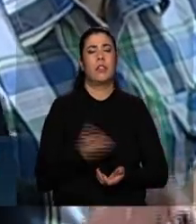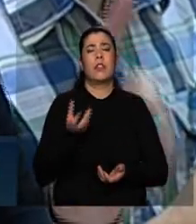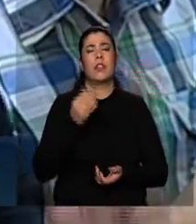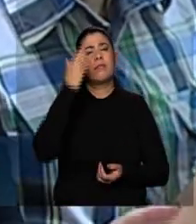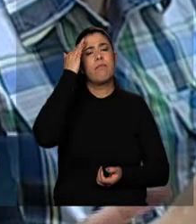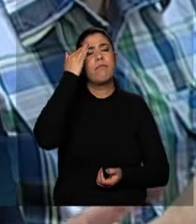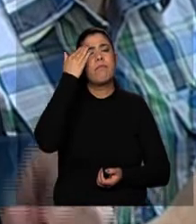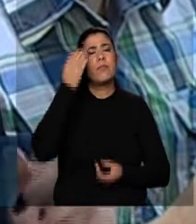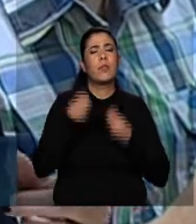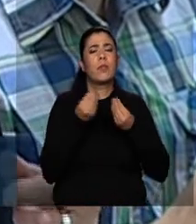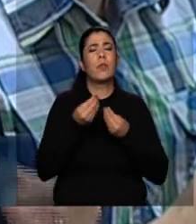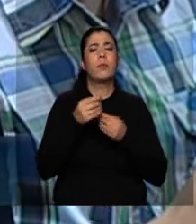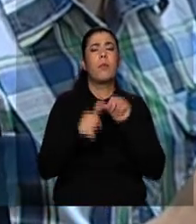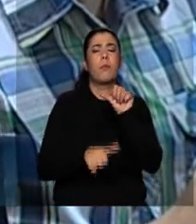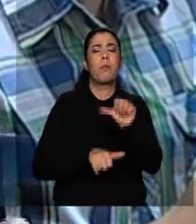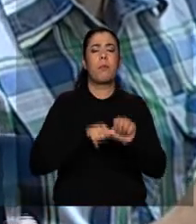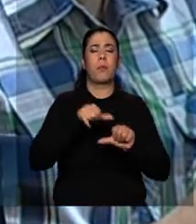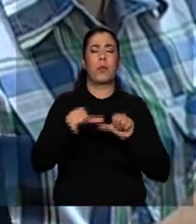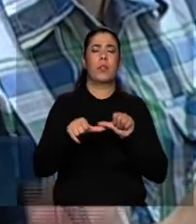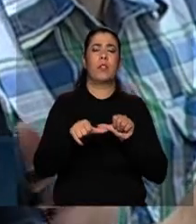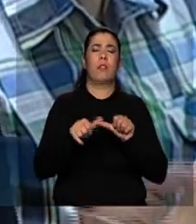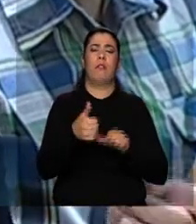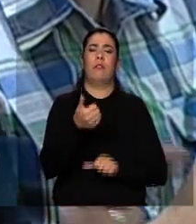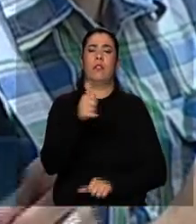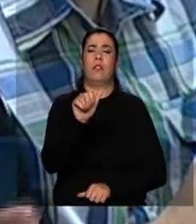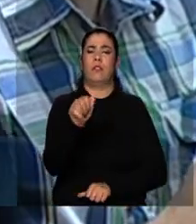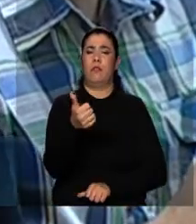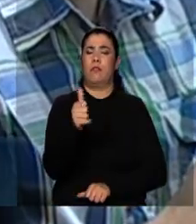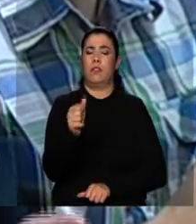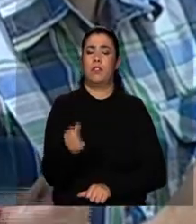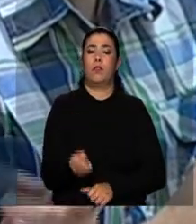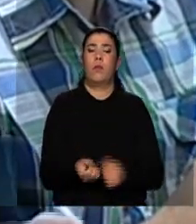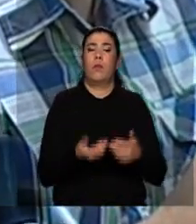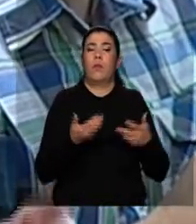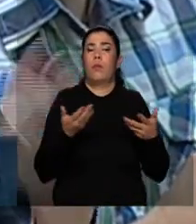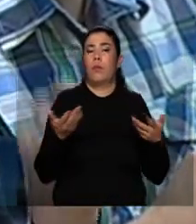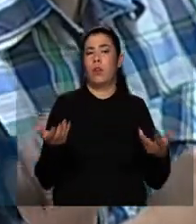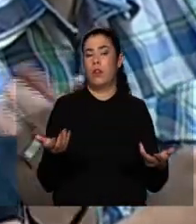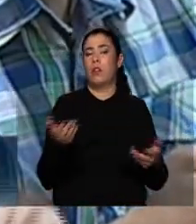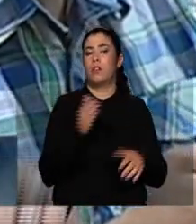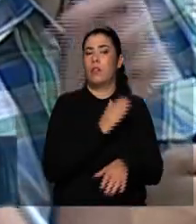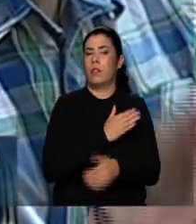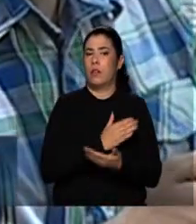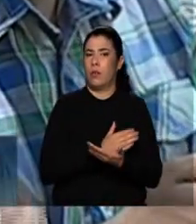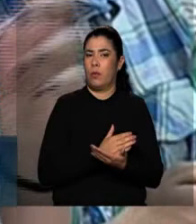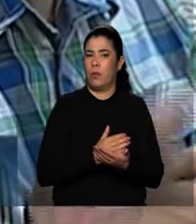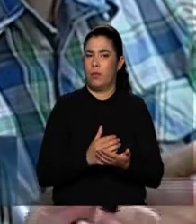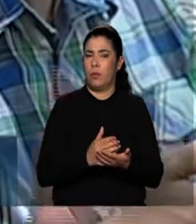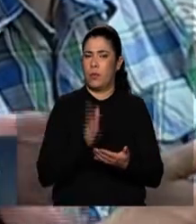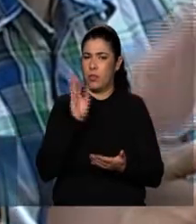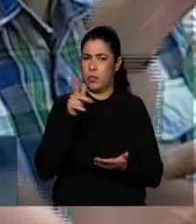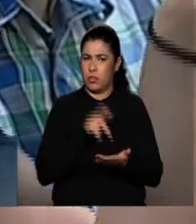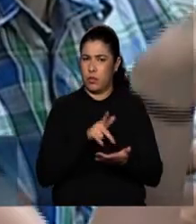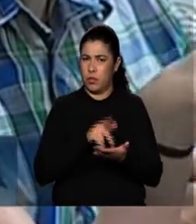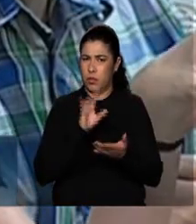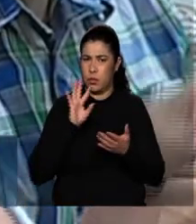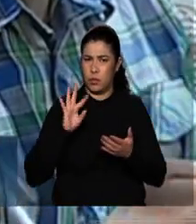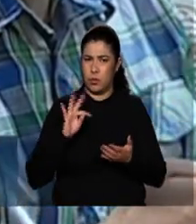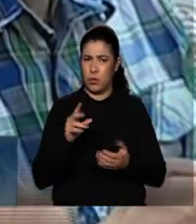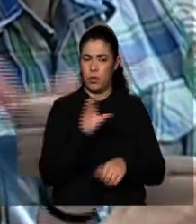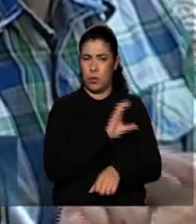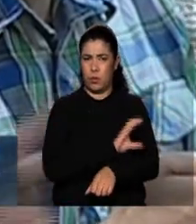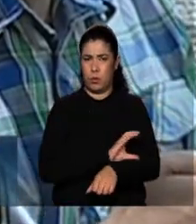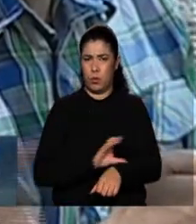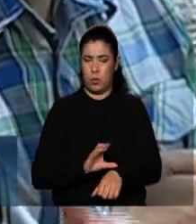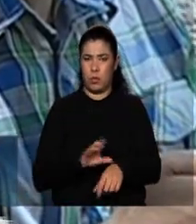entender melhor essa questão da mudança da avaliação, a partir de quando, o senhor disse que ela já vale para todos os cursos, não apenas esses,